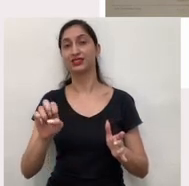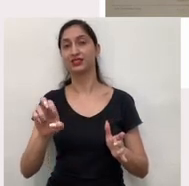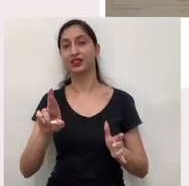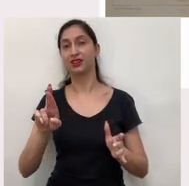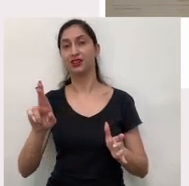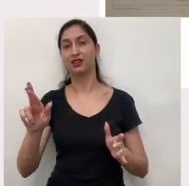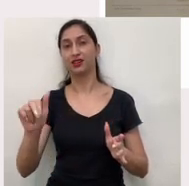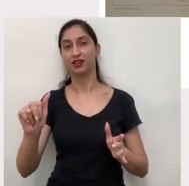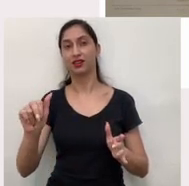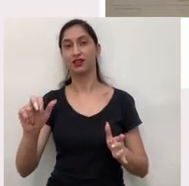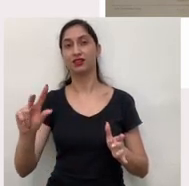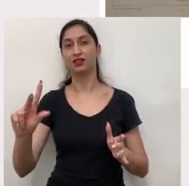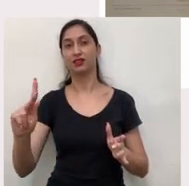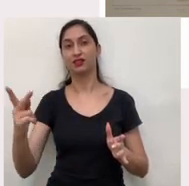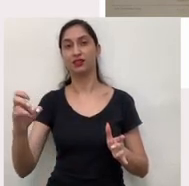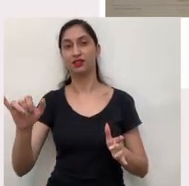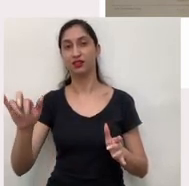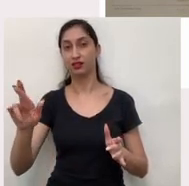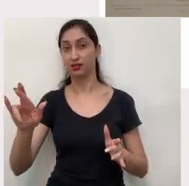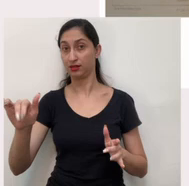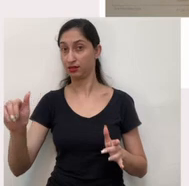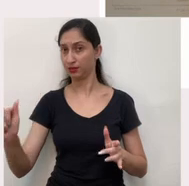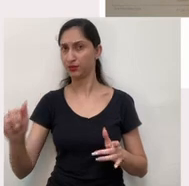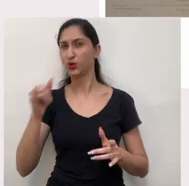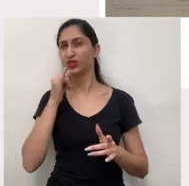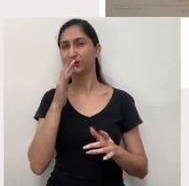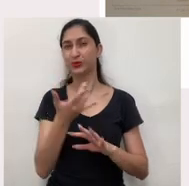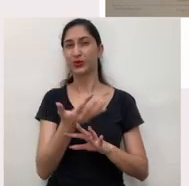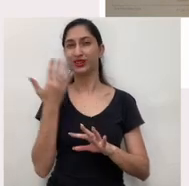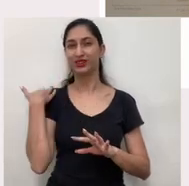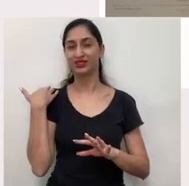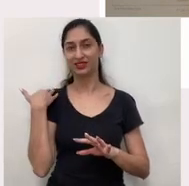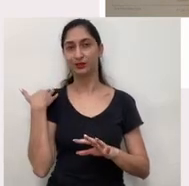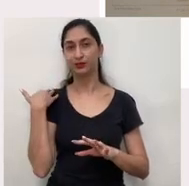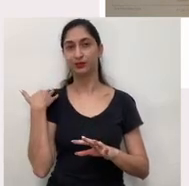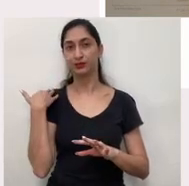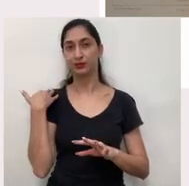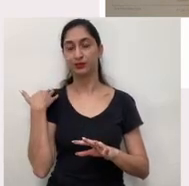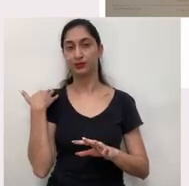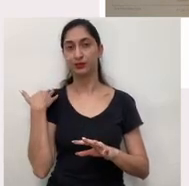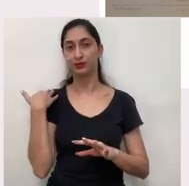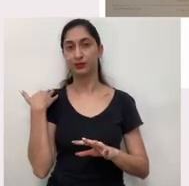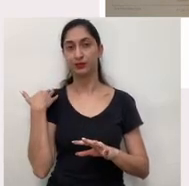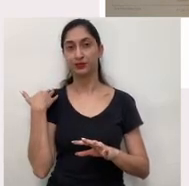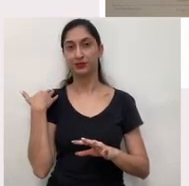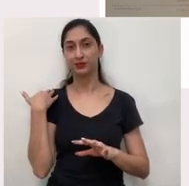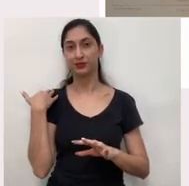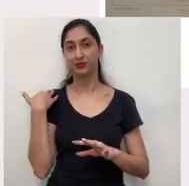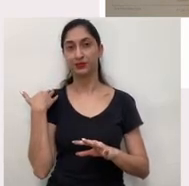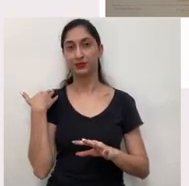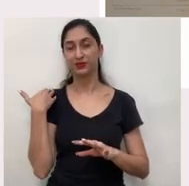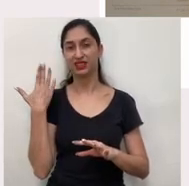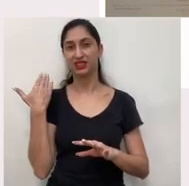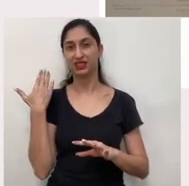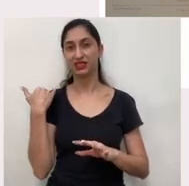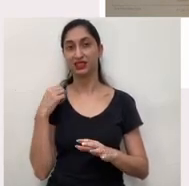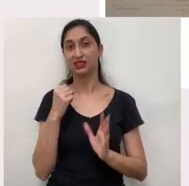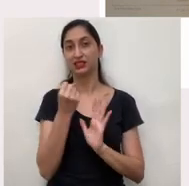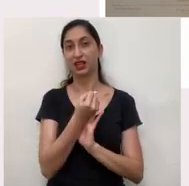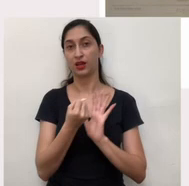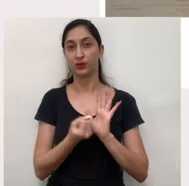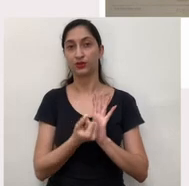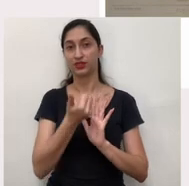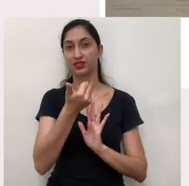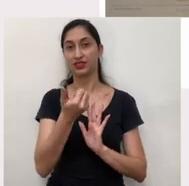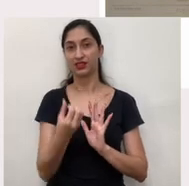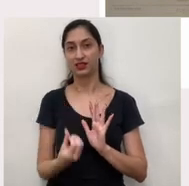Então, se outrora, né? Outrora, quando eu digo, bom, desde o século XVI